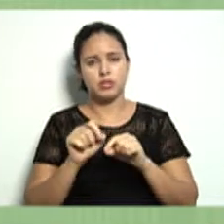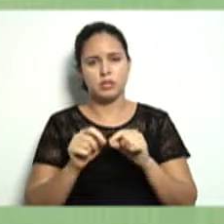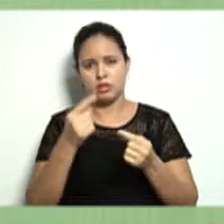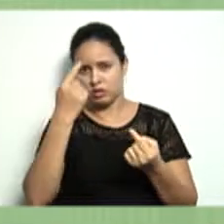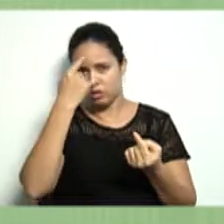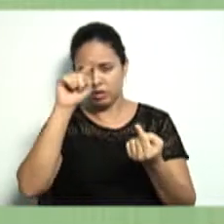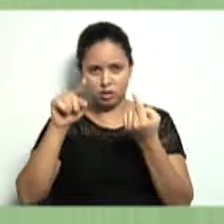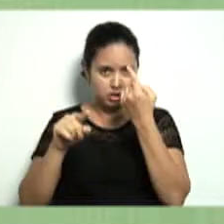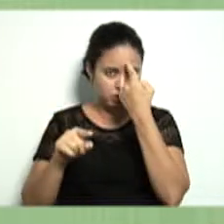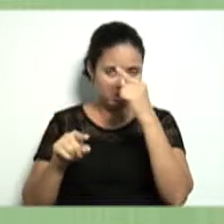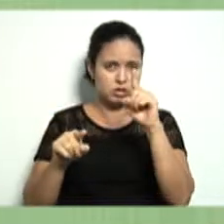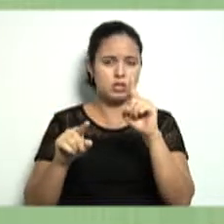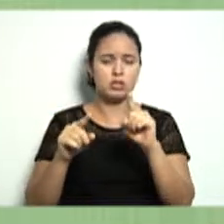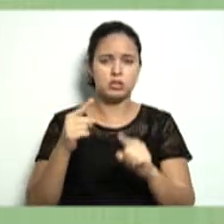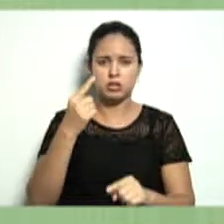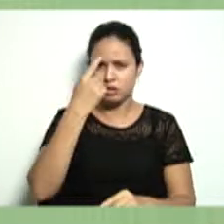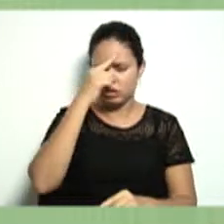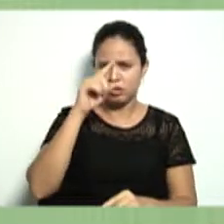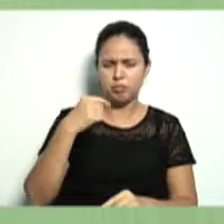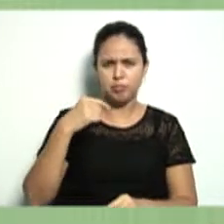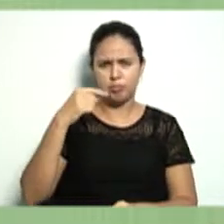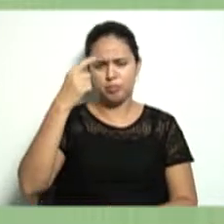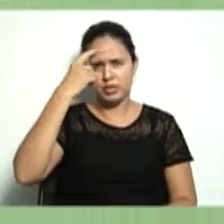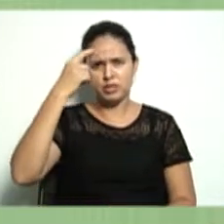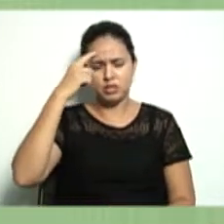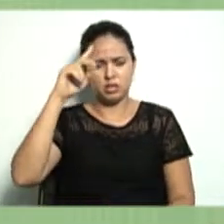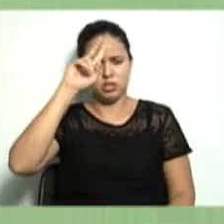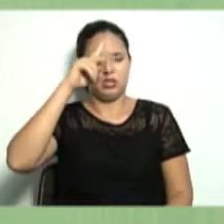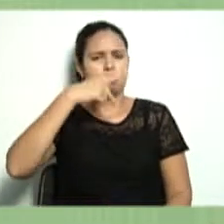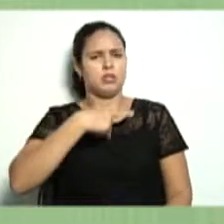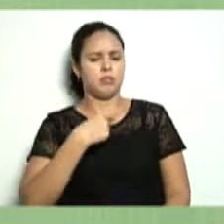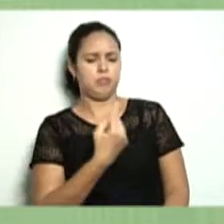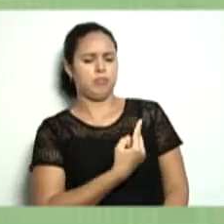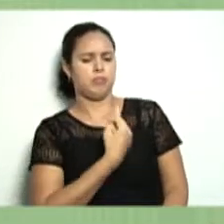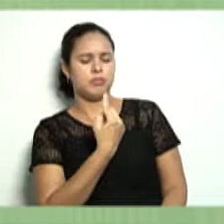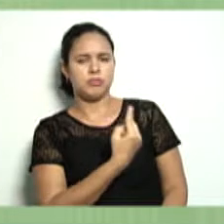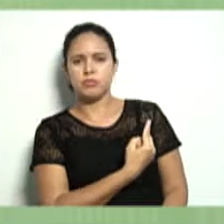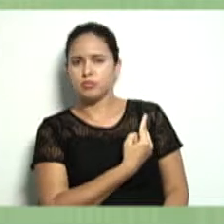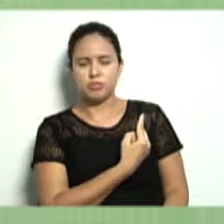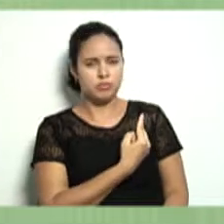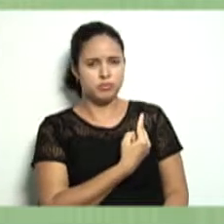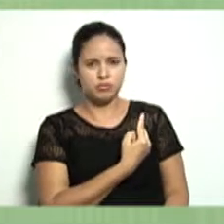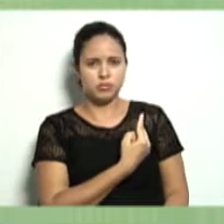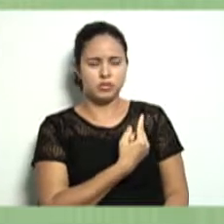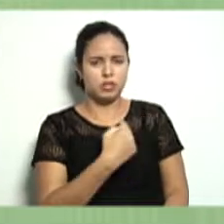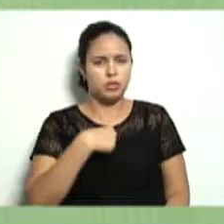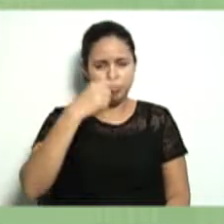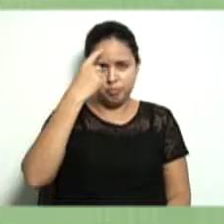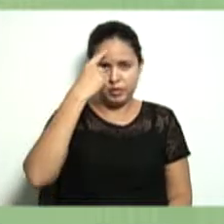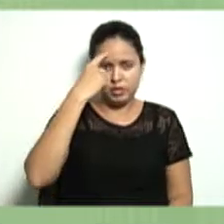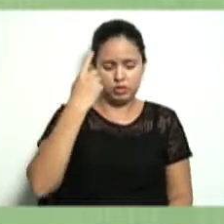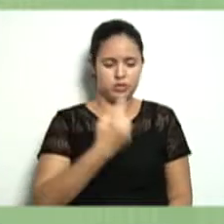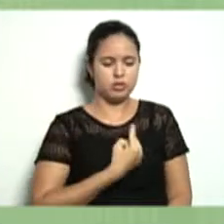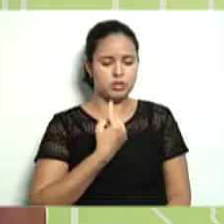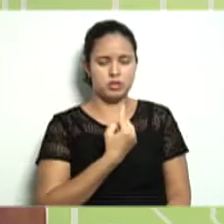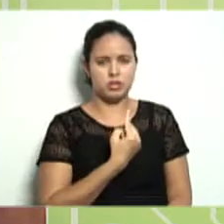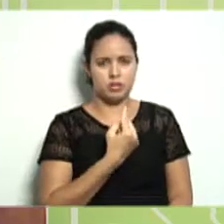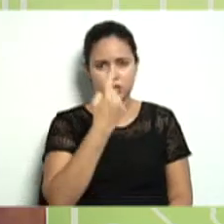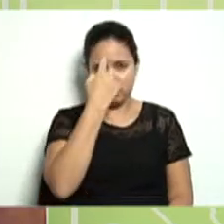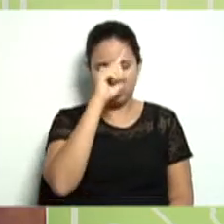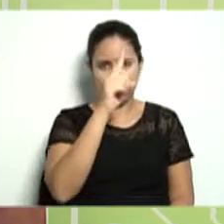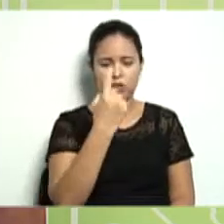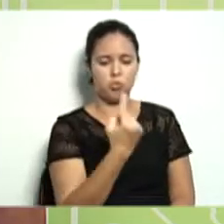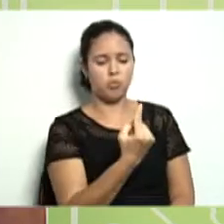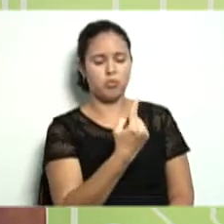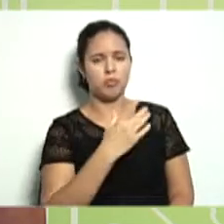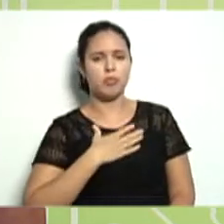ideias. Quando a gente vai fazer algo sozinho, a gente está se limitado somente à nossa ideia. A gente se limita somente com o